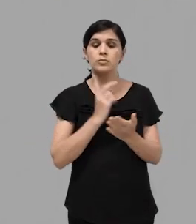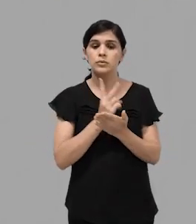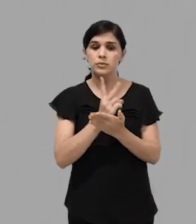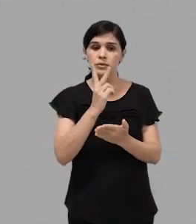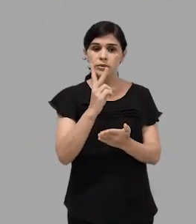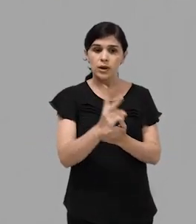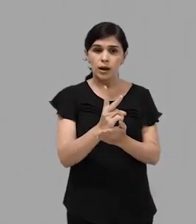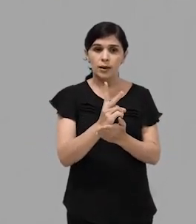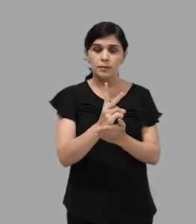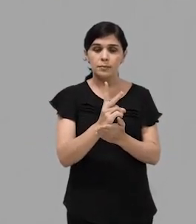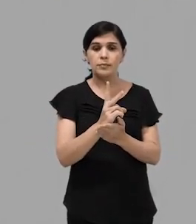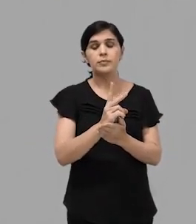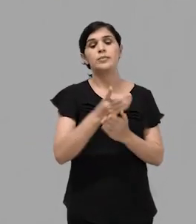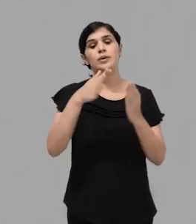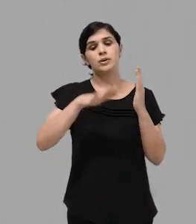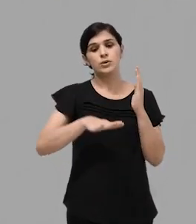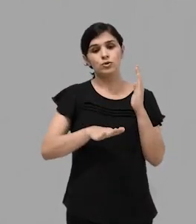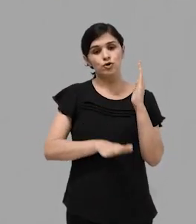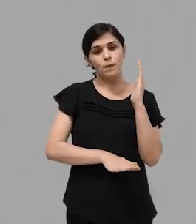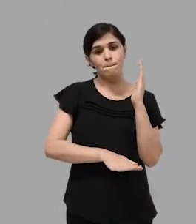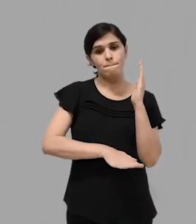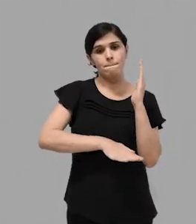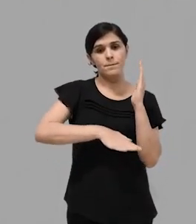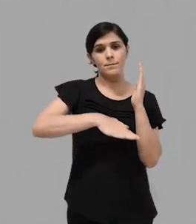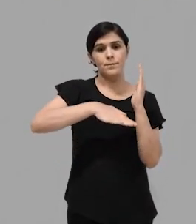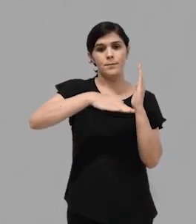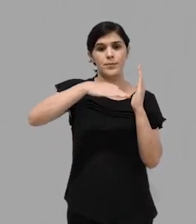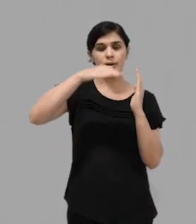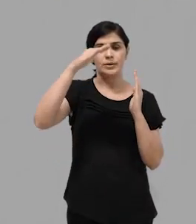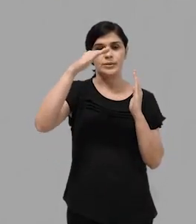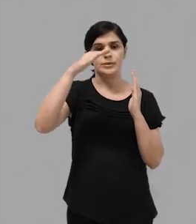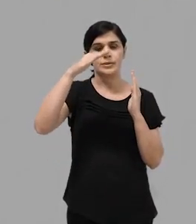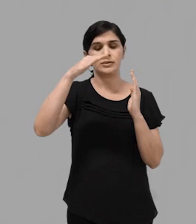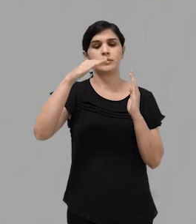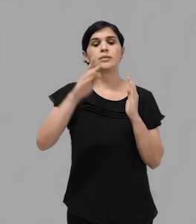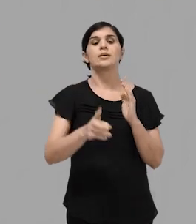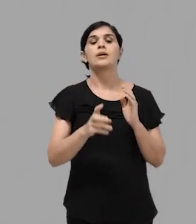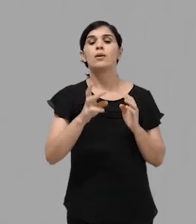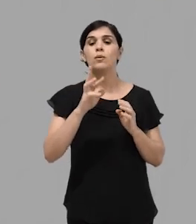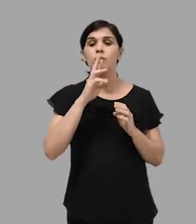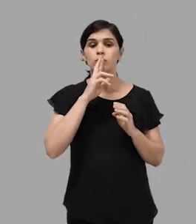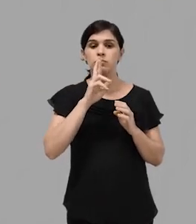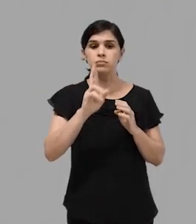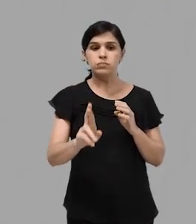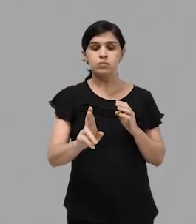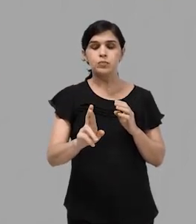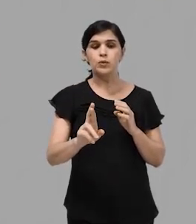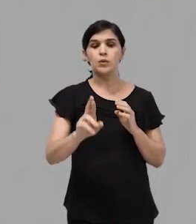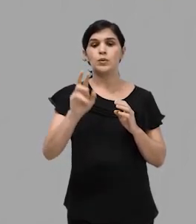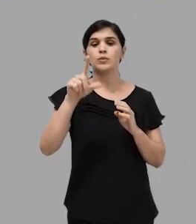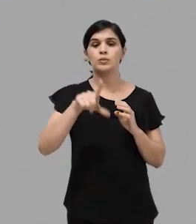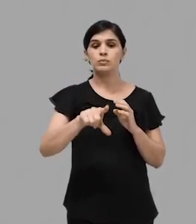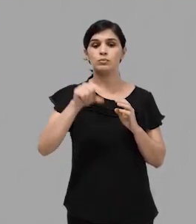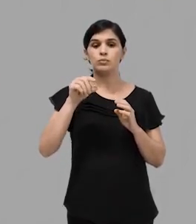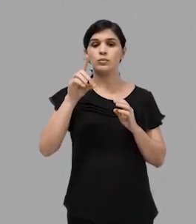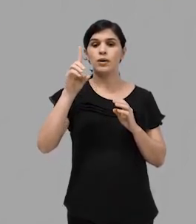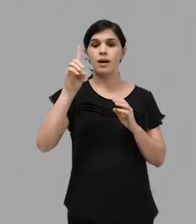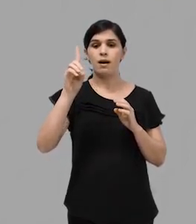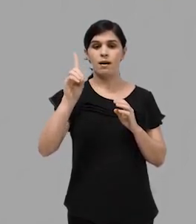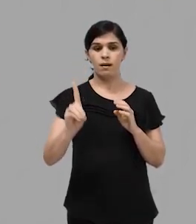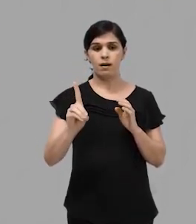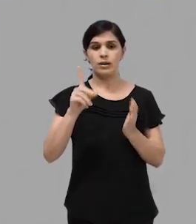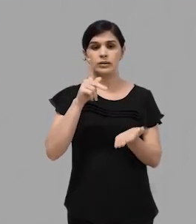núcleo até o último elétron. Então, resposta correta, letra A. Certo, turma? Então, vamos aqui recapitular.